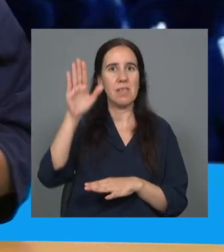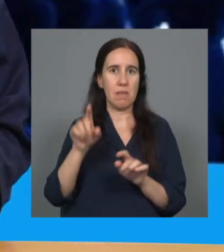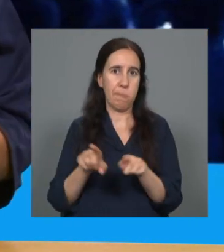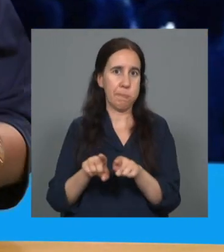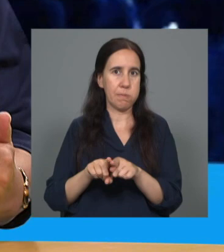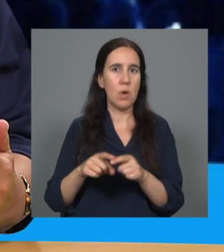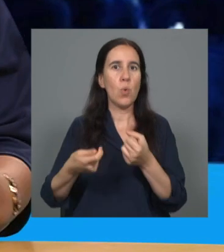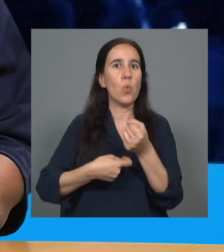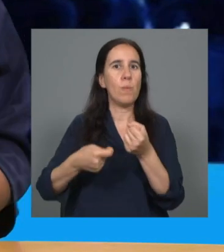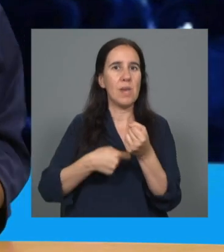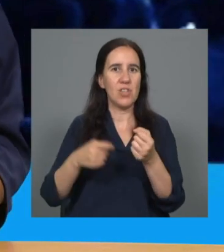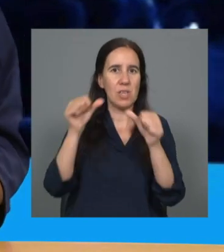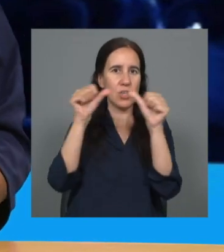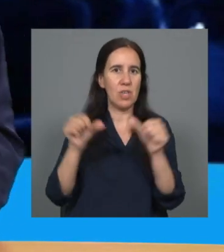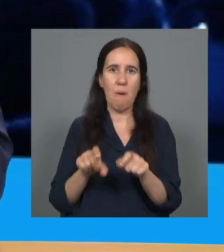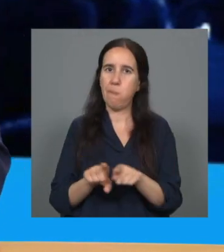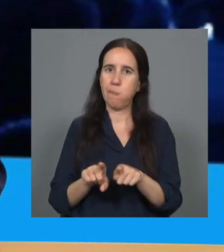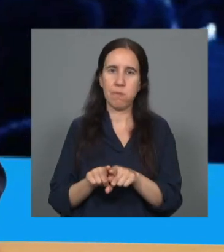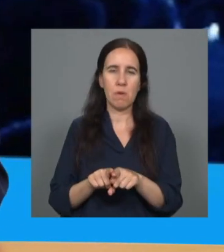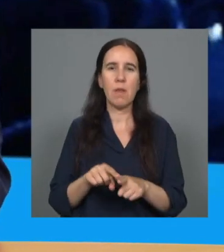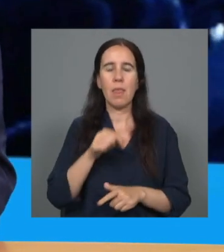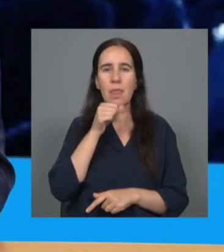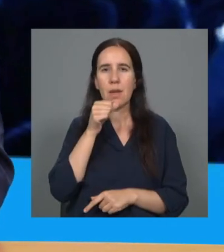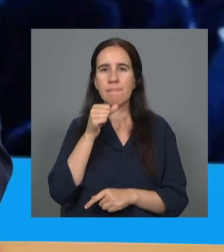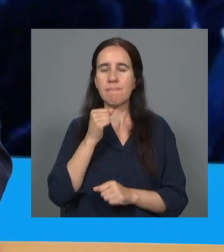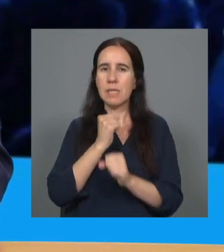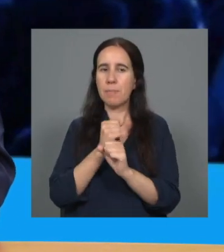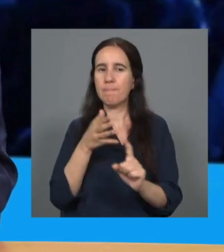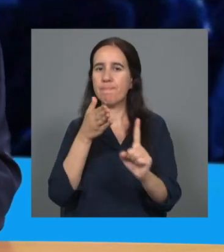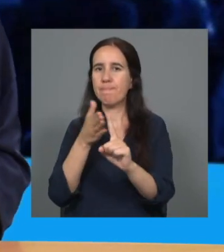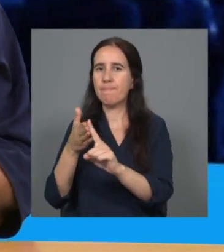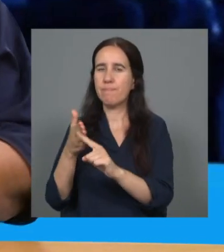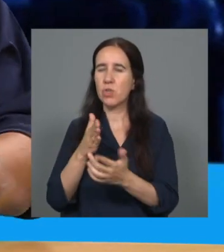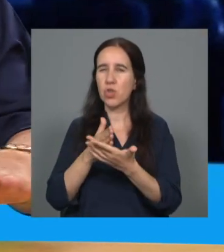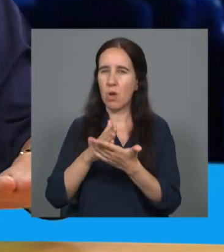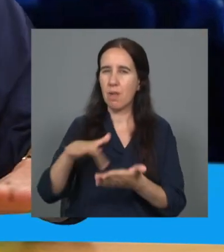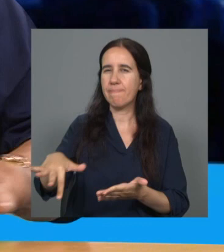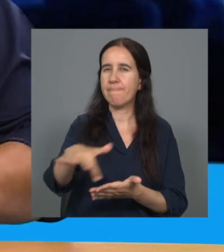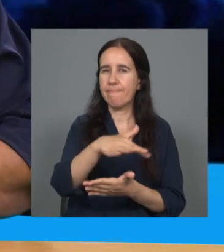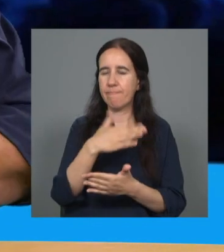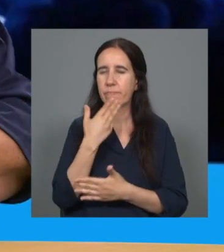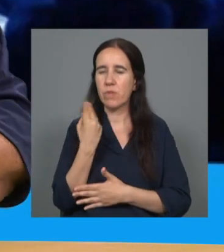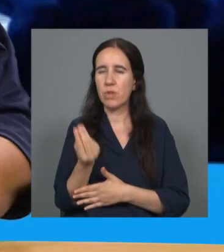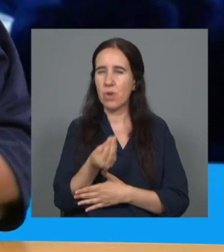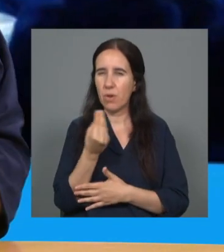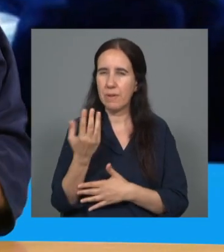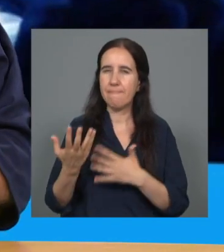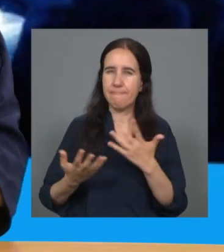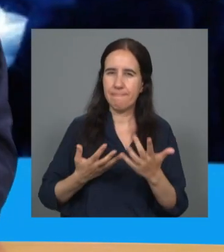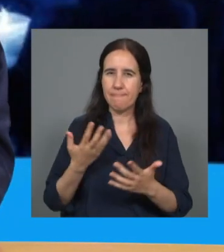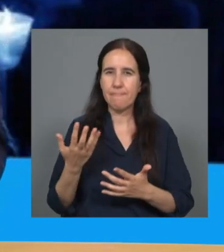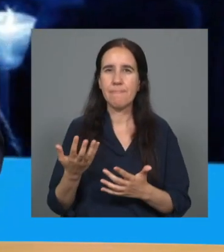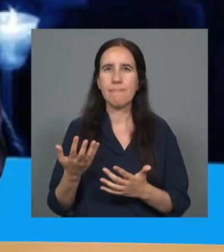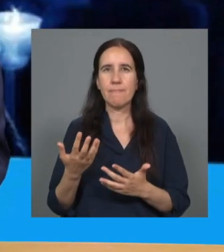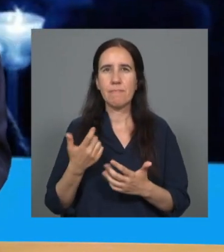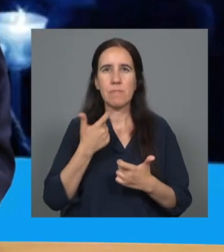comunistas, sempre dedicaram muito do seu trabalho à escola, aos jovens, portanto, tudo